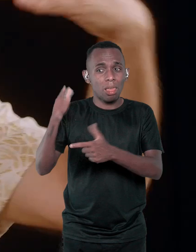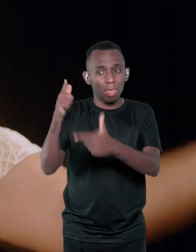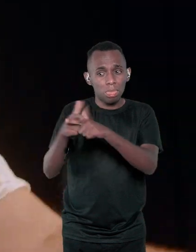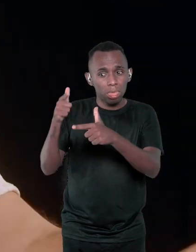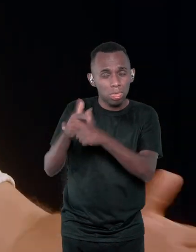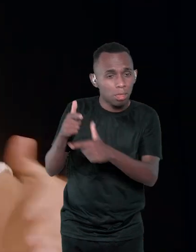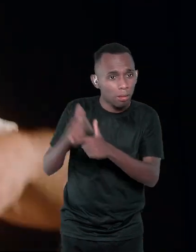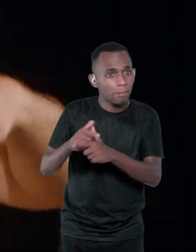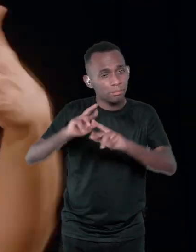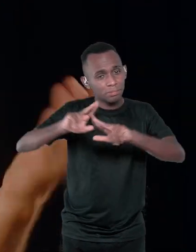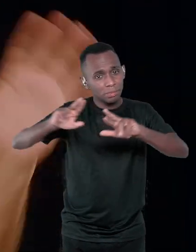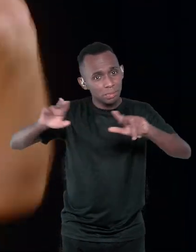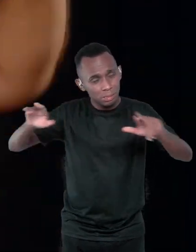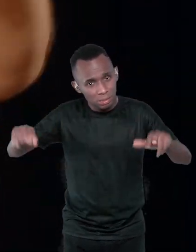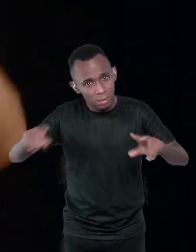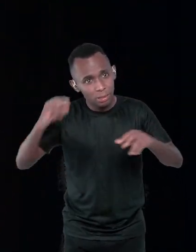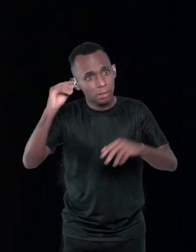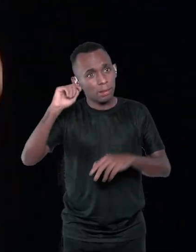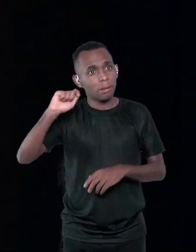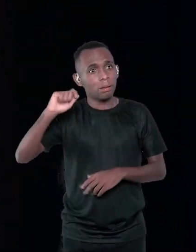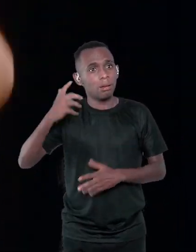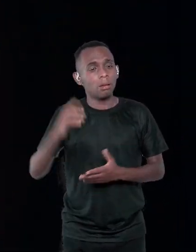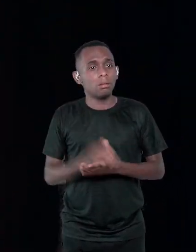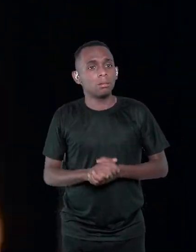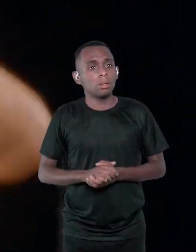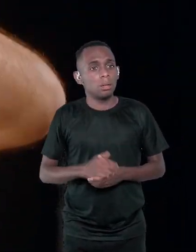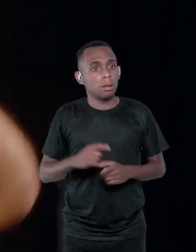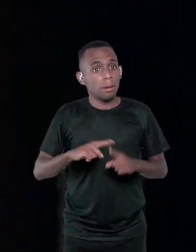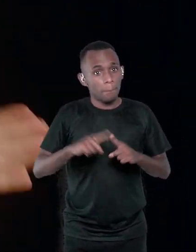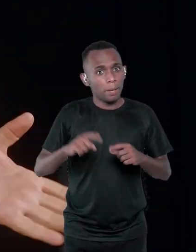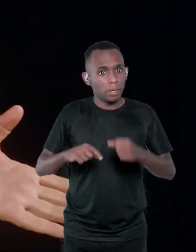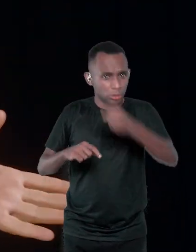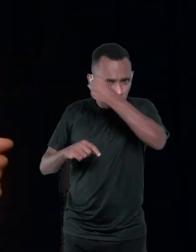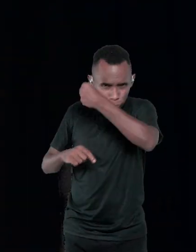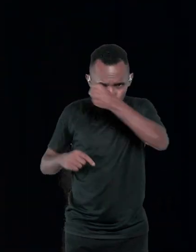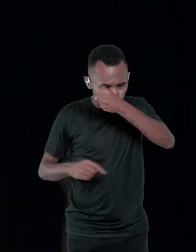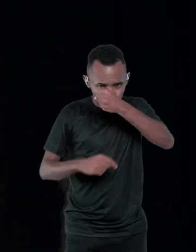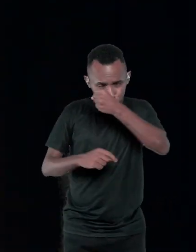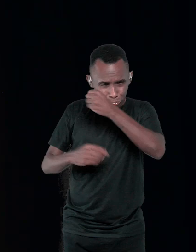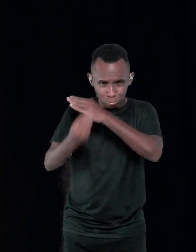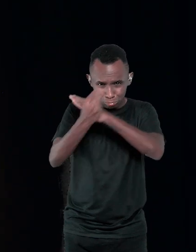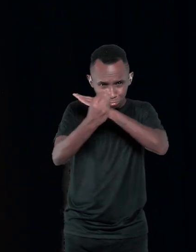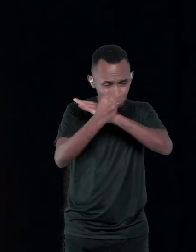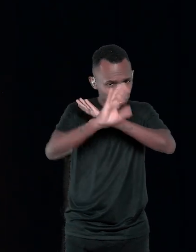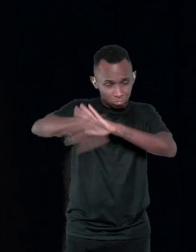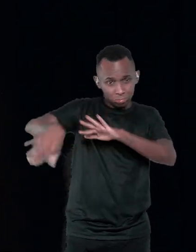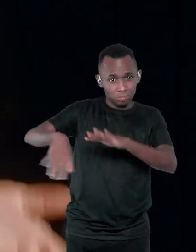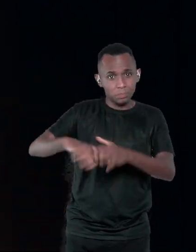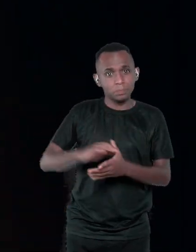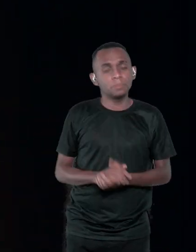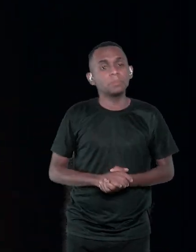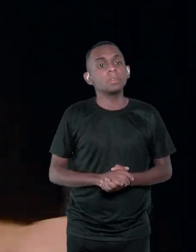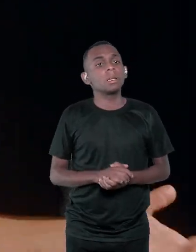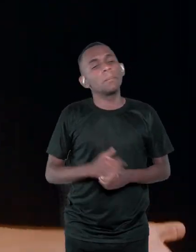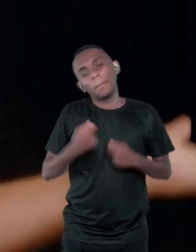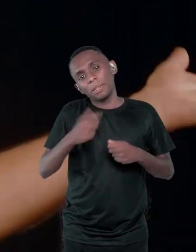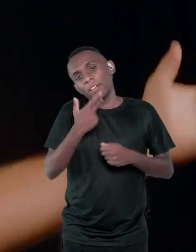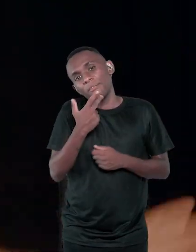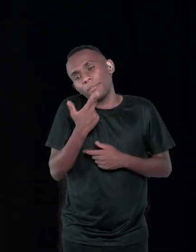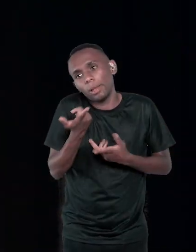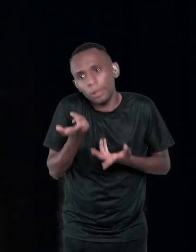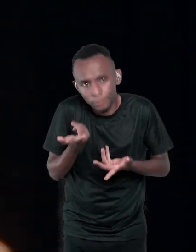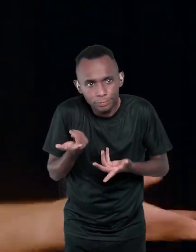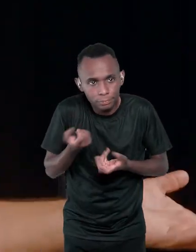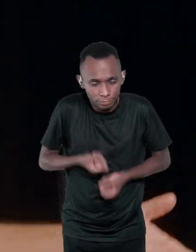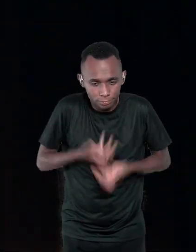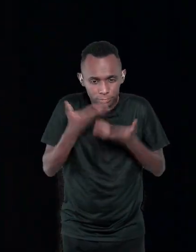de etarismo. Elza, mas tudo lá, super escudo, Mulher Maravilha, né? Ela não está nem aí. Mas eu tinha que falar, se eu não falasse, não